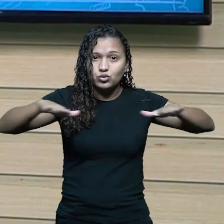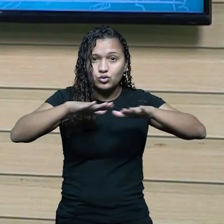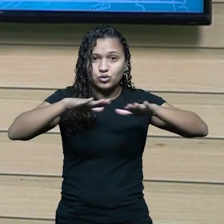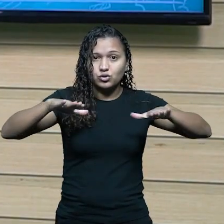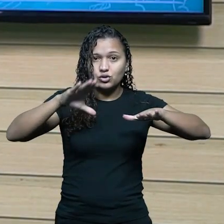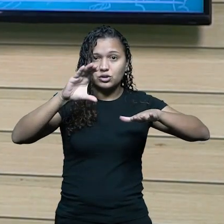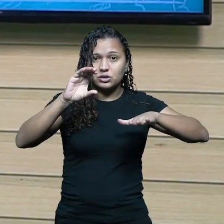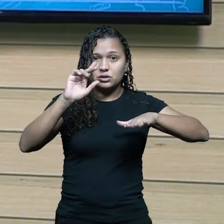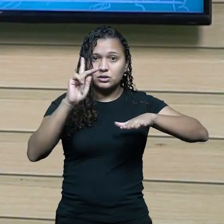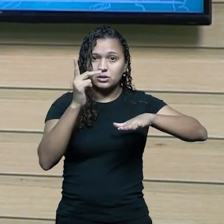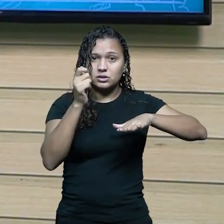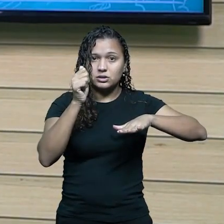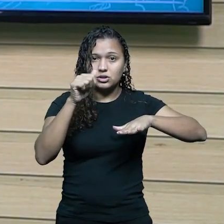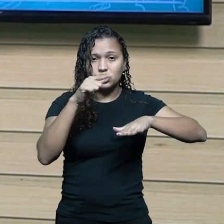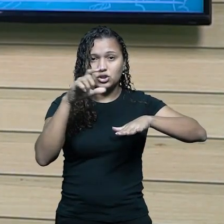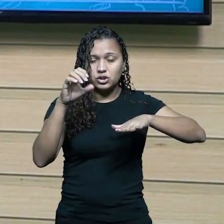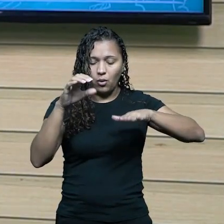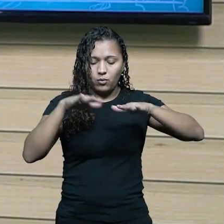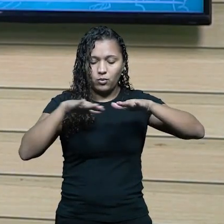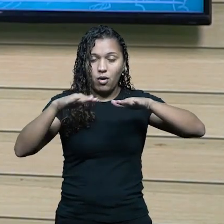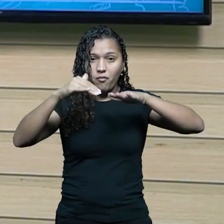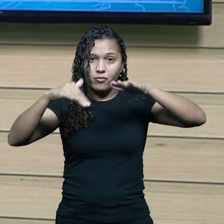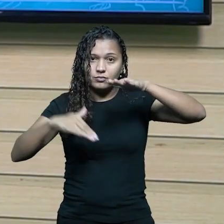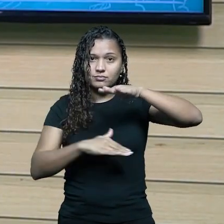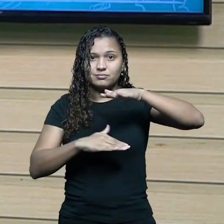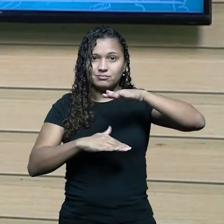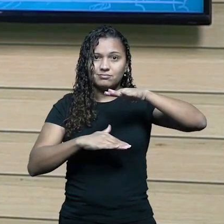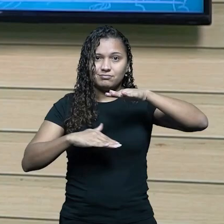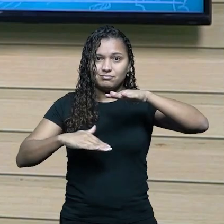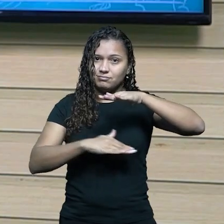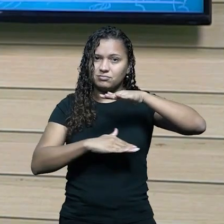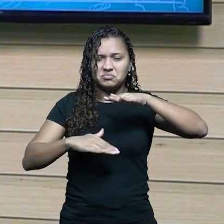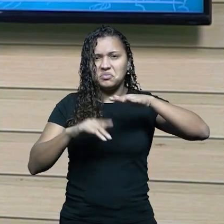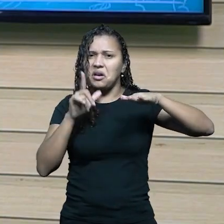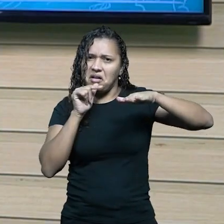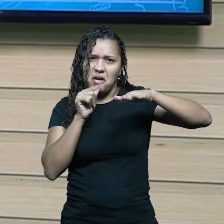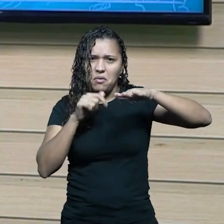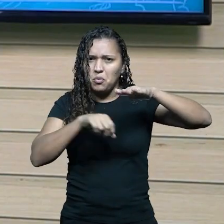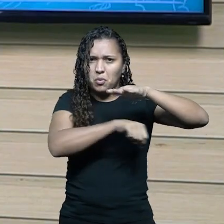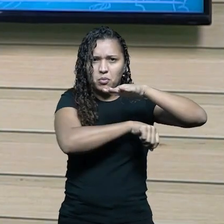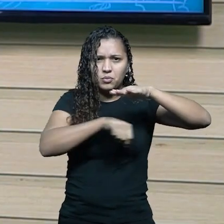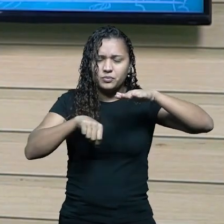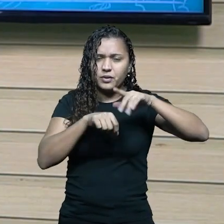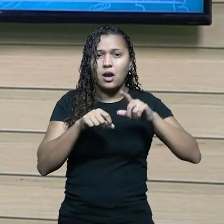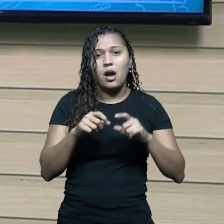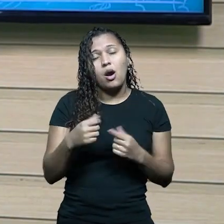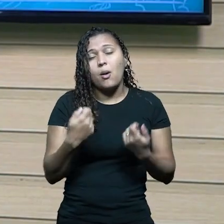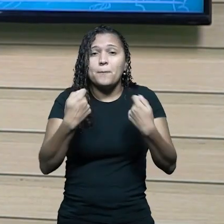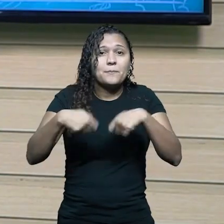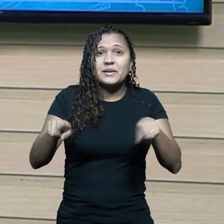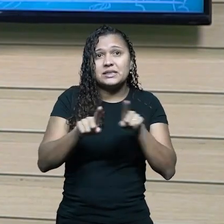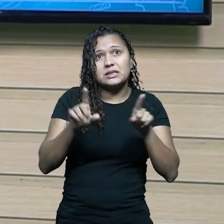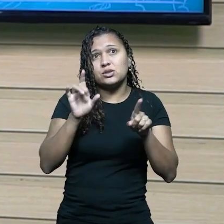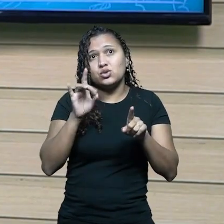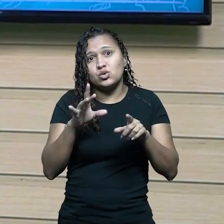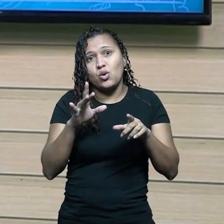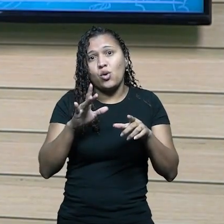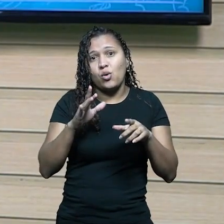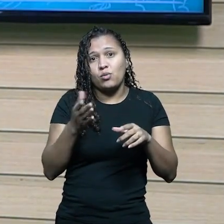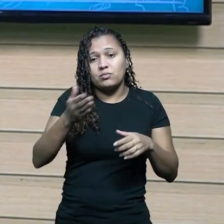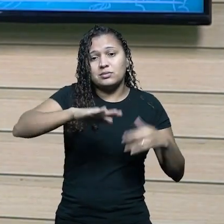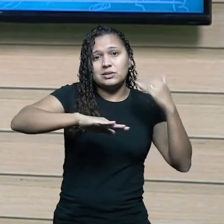Então, toda aquela encanação, bomba d'água, que pode fazer parte também, ficar no subsolo. Não precisa ser